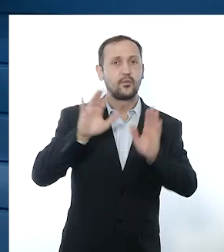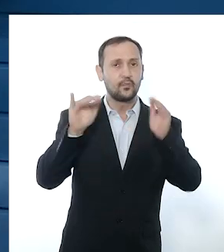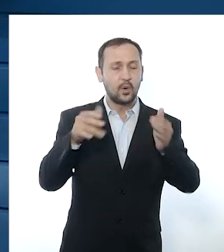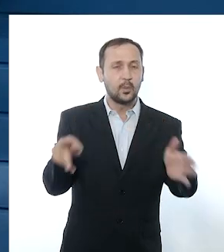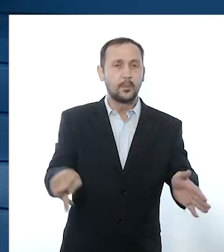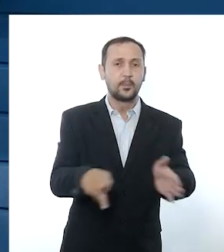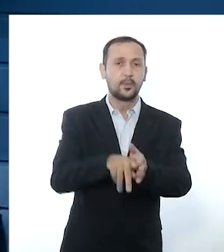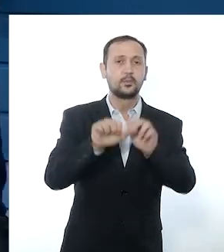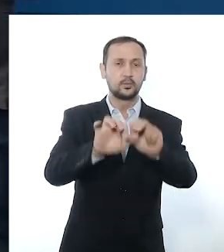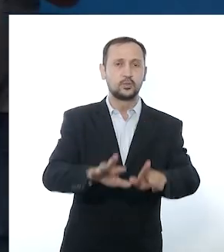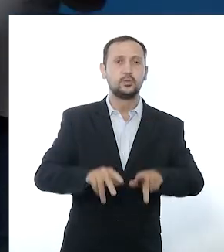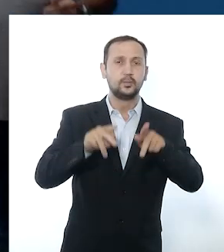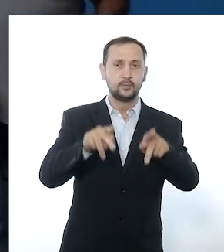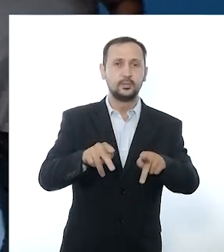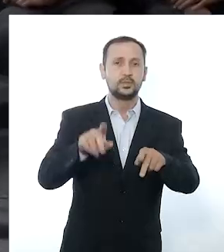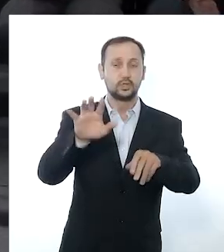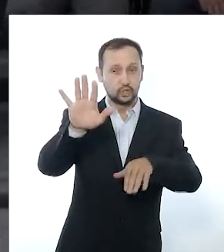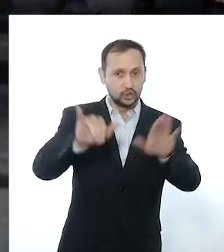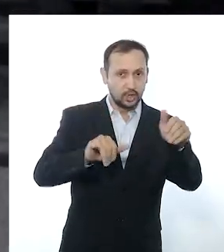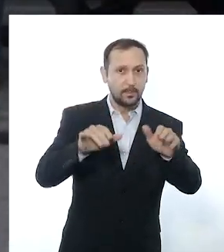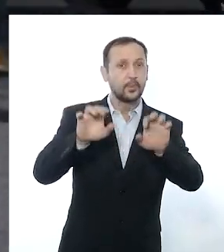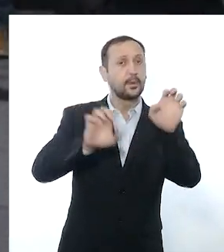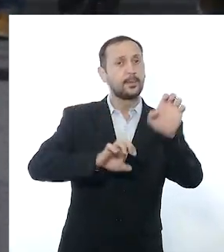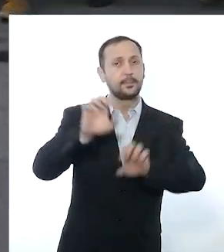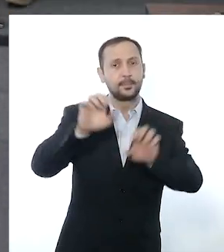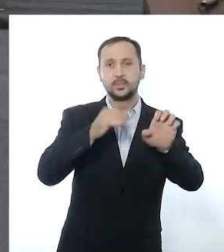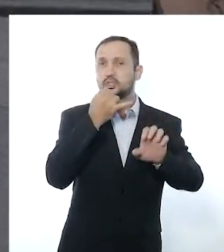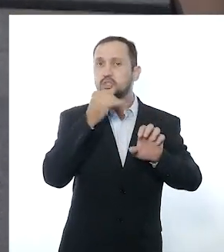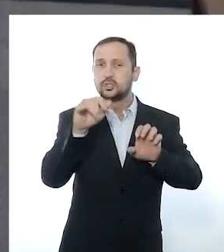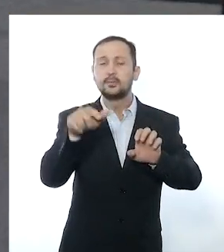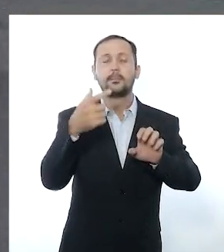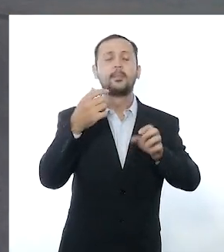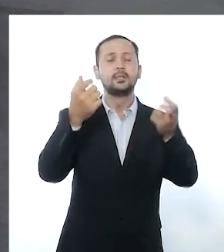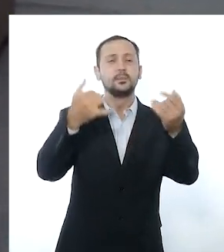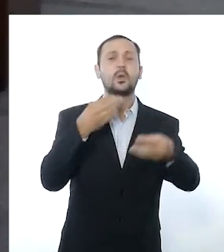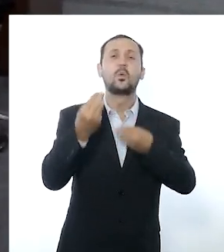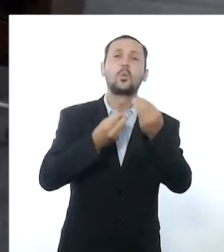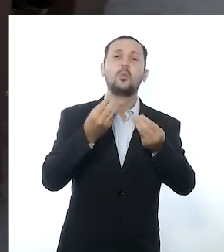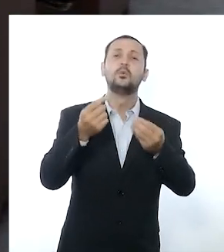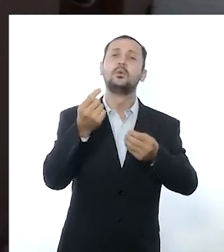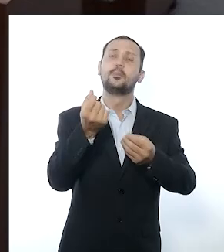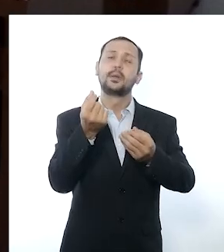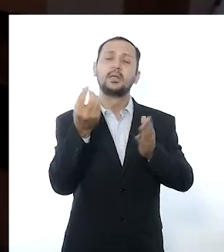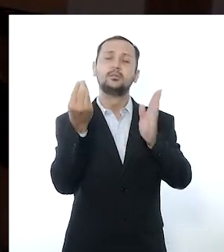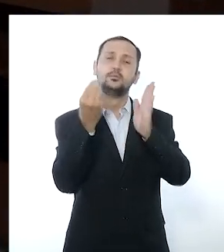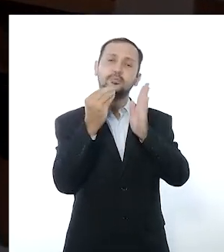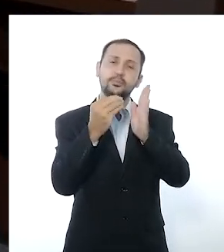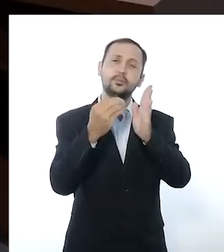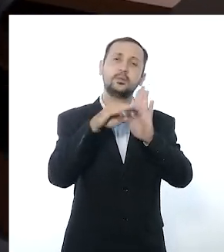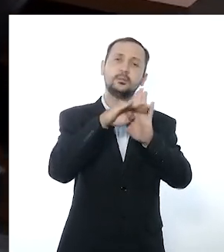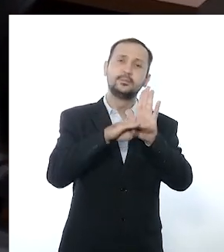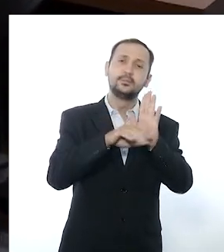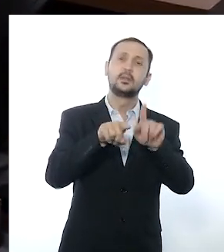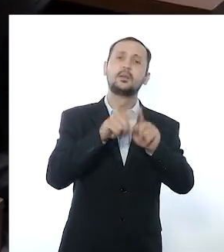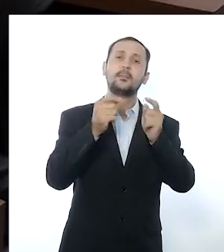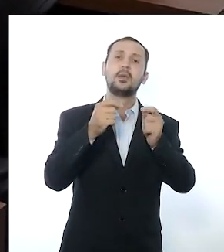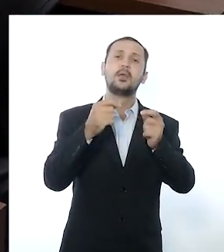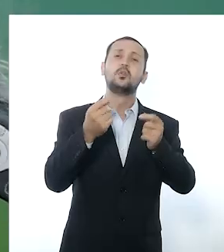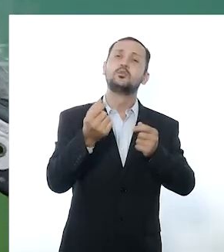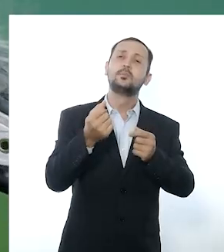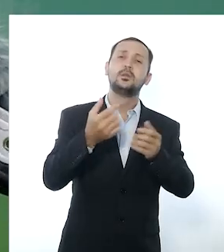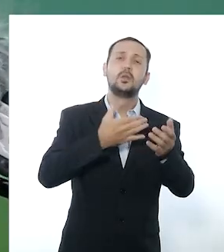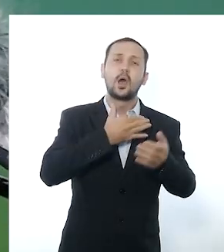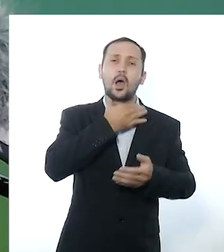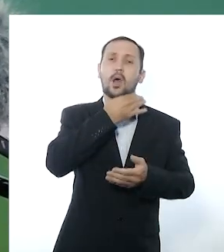que trouxe a Energisa para dar explicações sobre a composição da tarifa e também sobre as contas mais salgadas no começo do